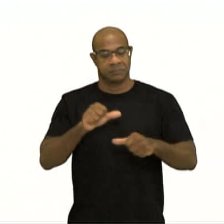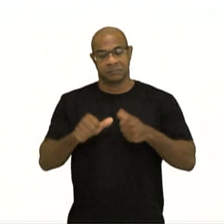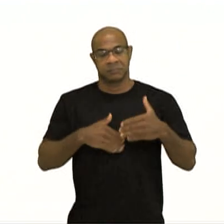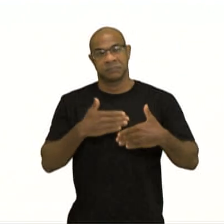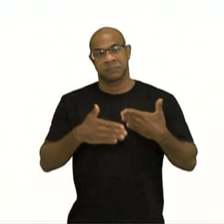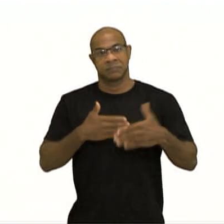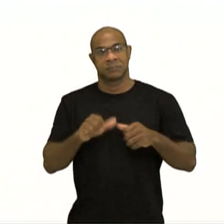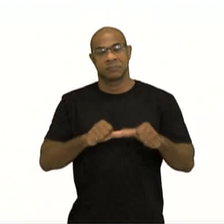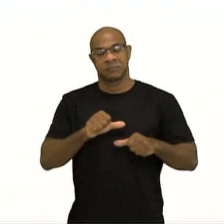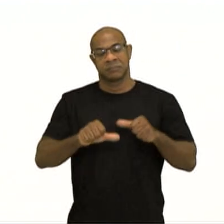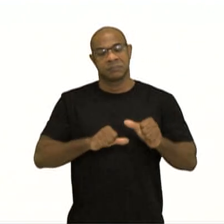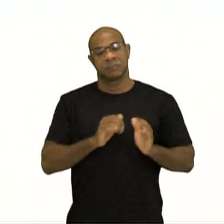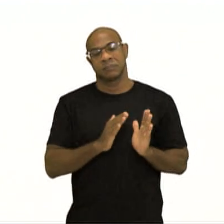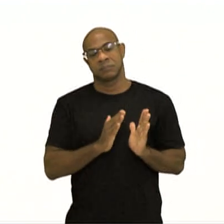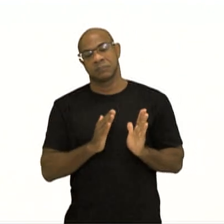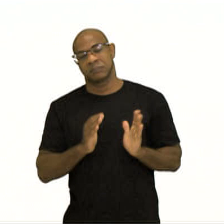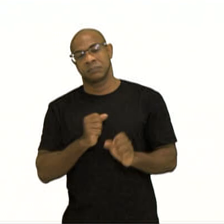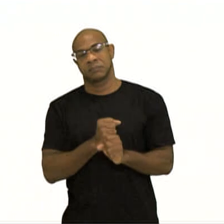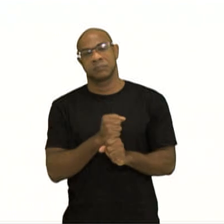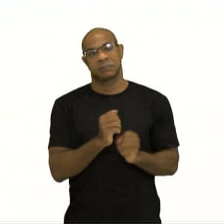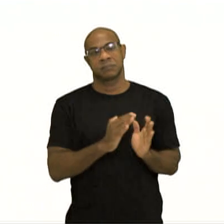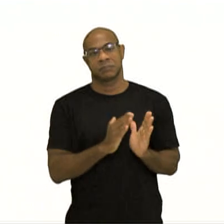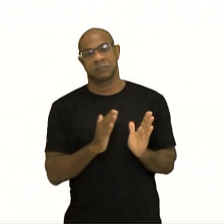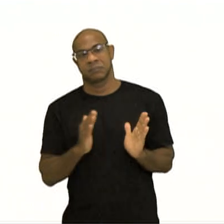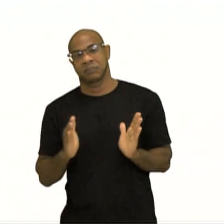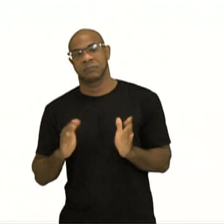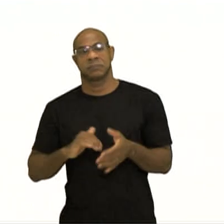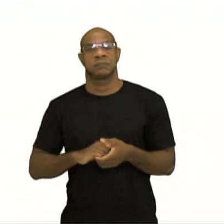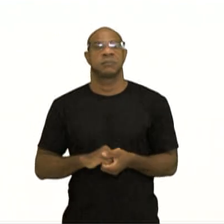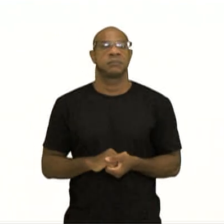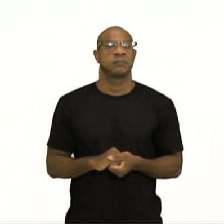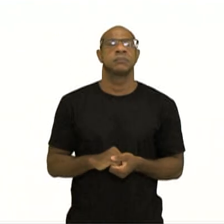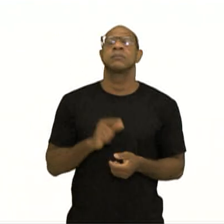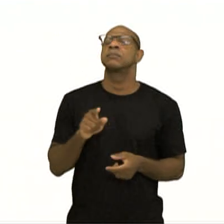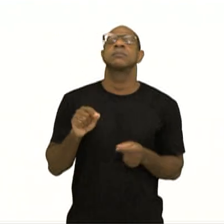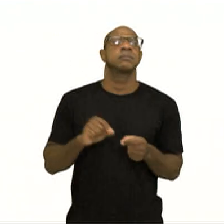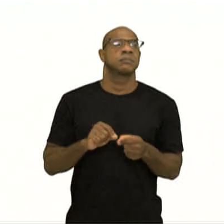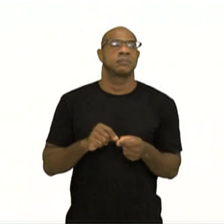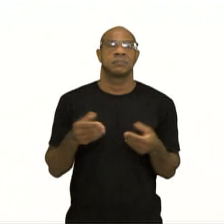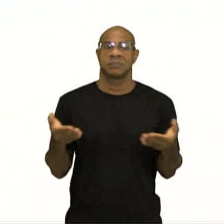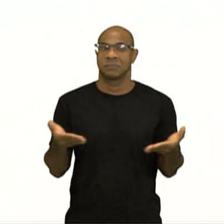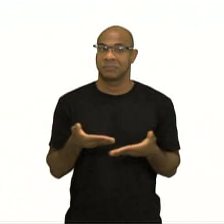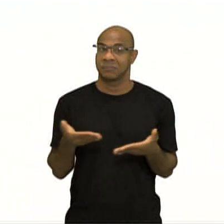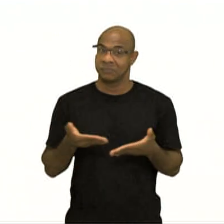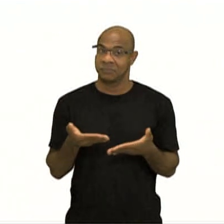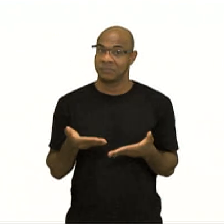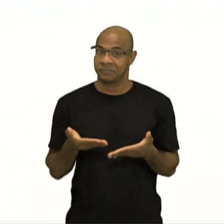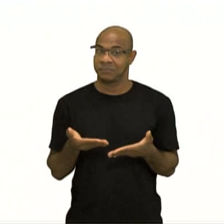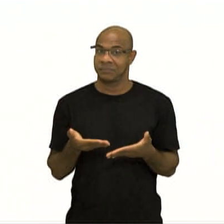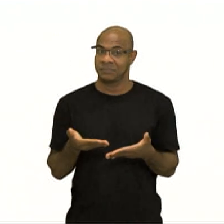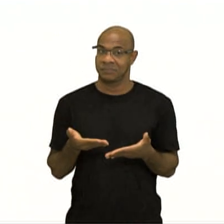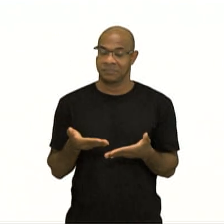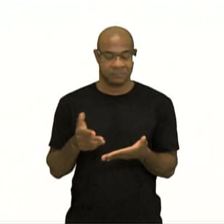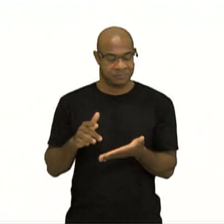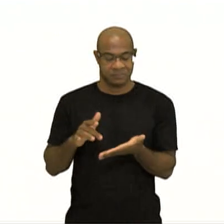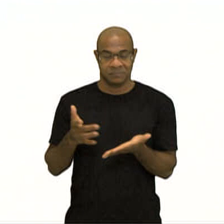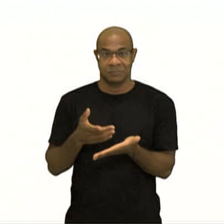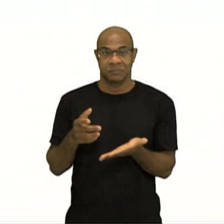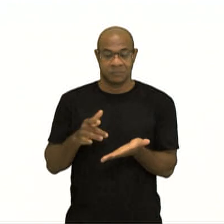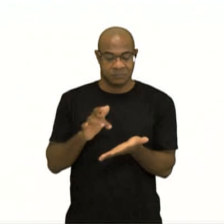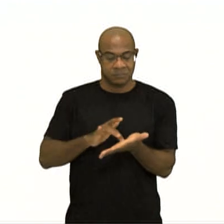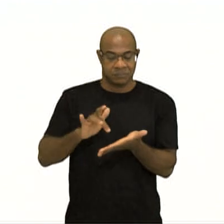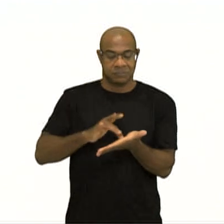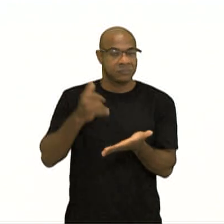O que você pode fazer agora com os smartphones modernos que você não podia fazer